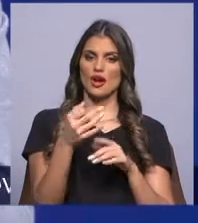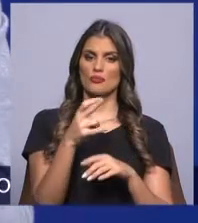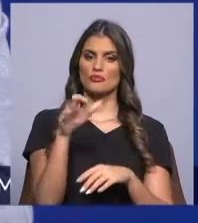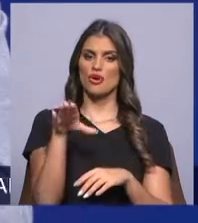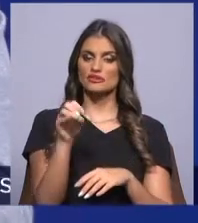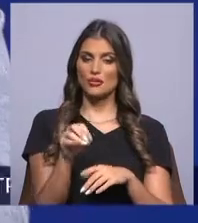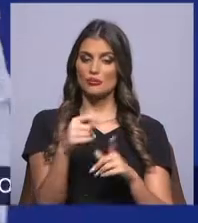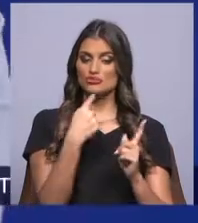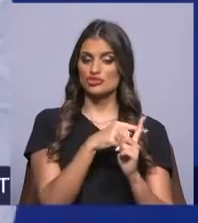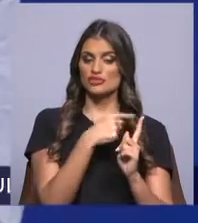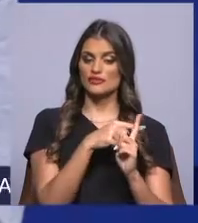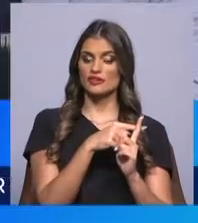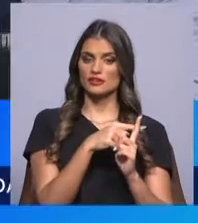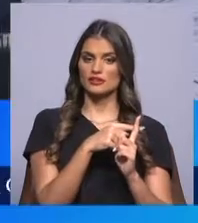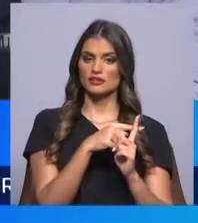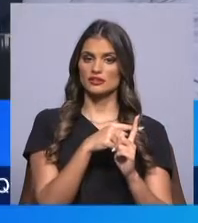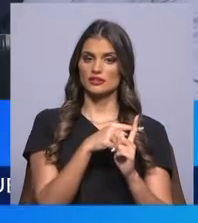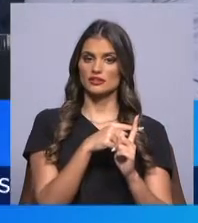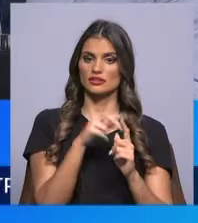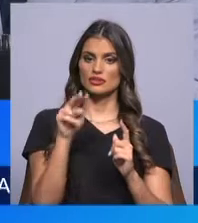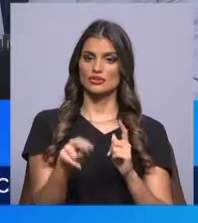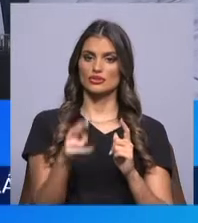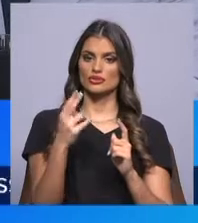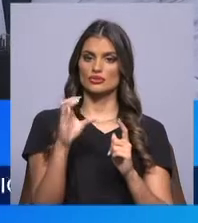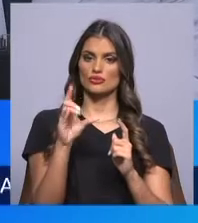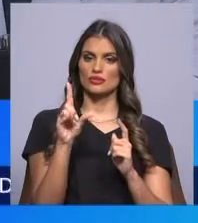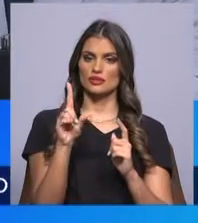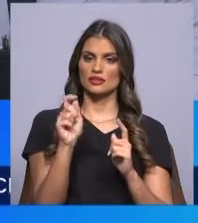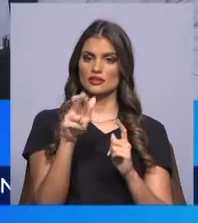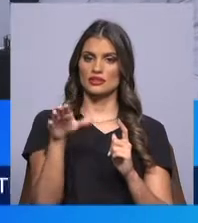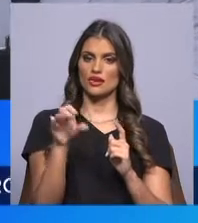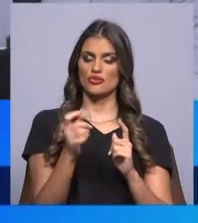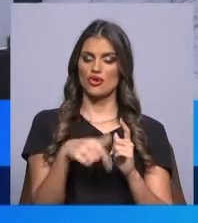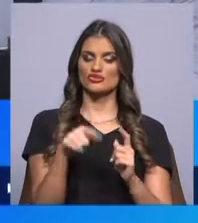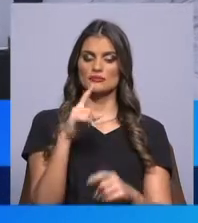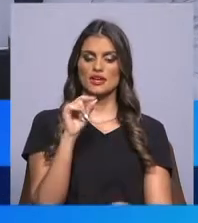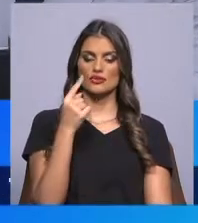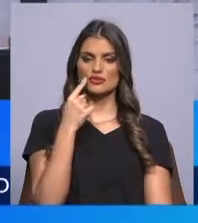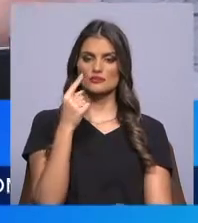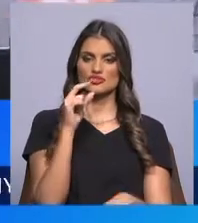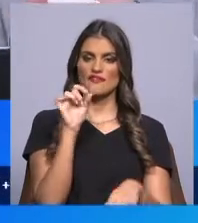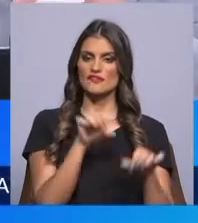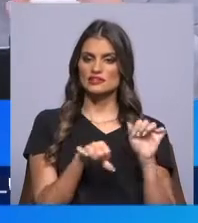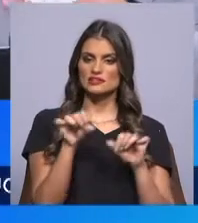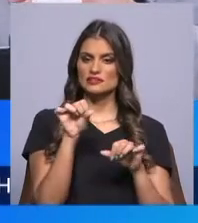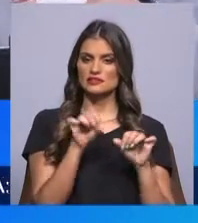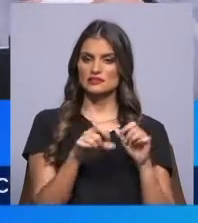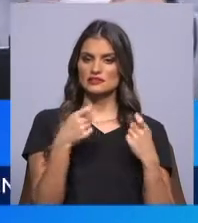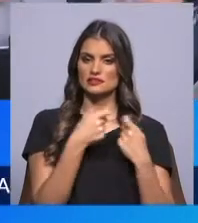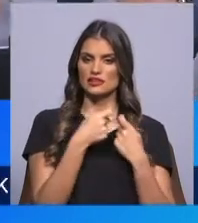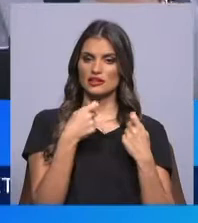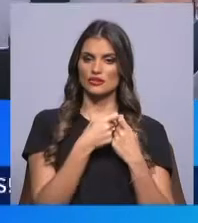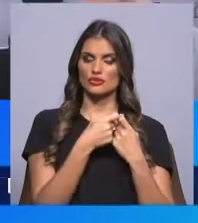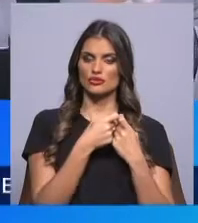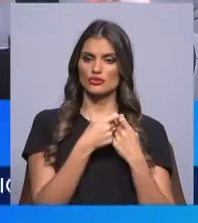elétrica positiva e o nucleão. Só que nós também conhecemos na física das partículas os primos que